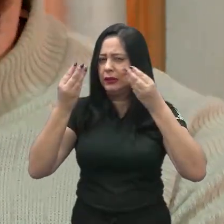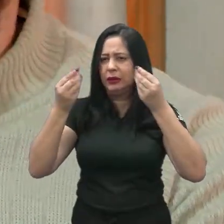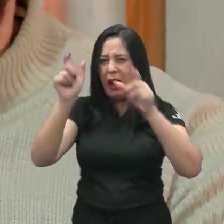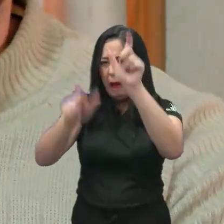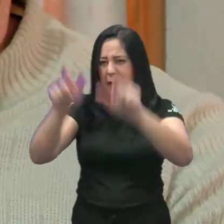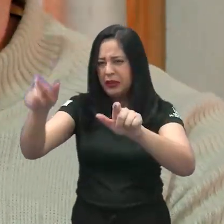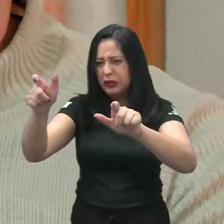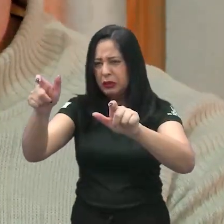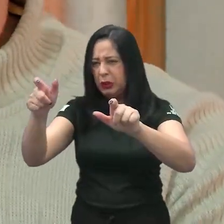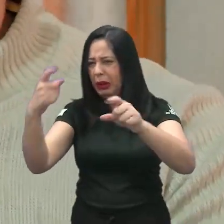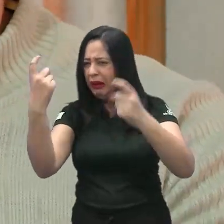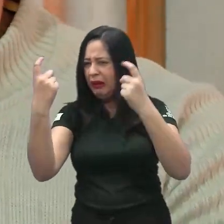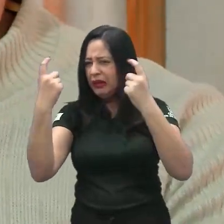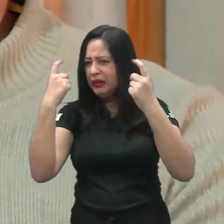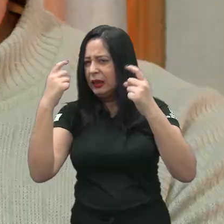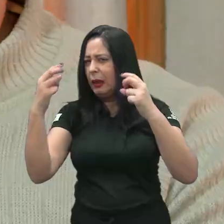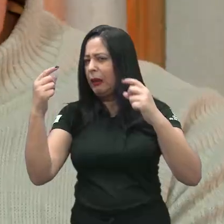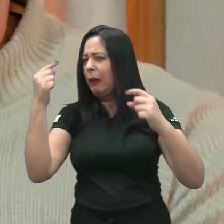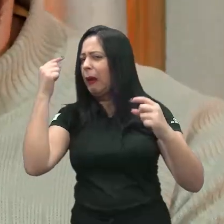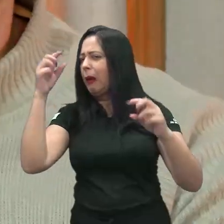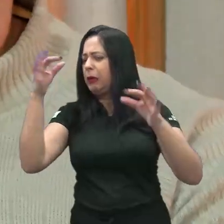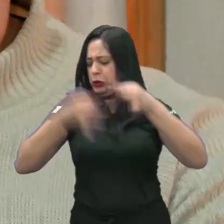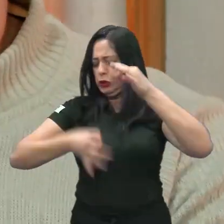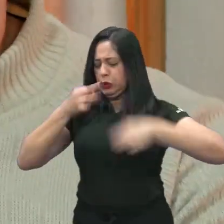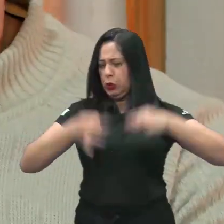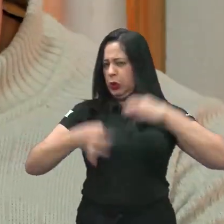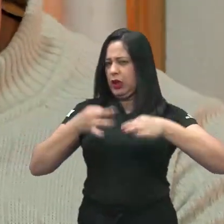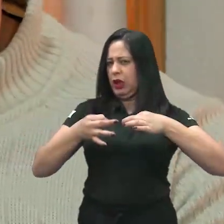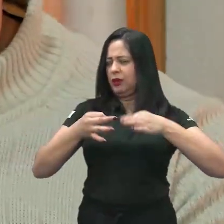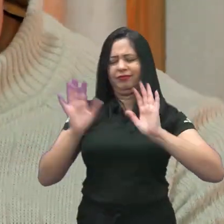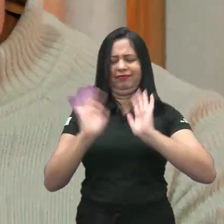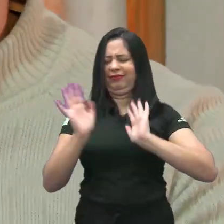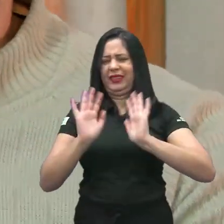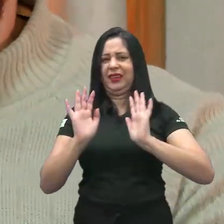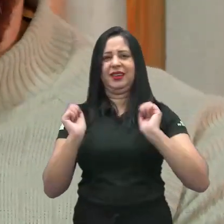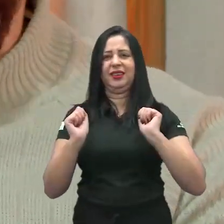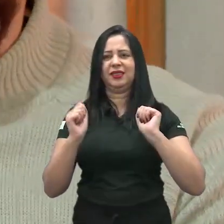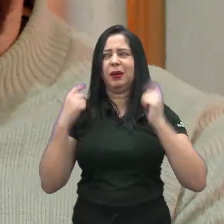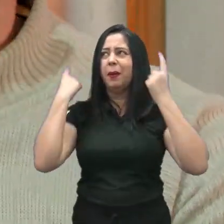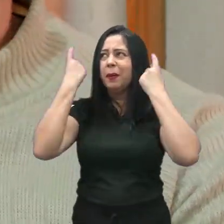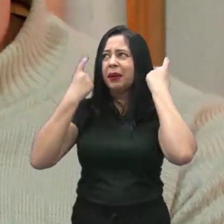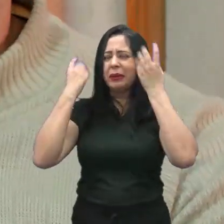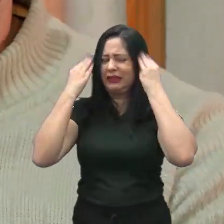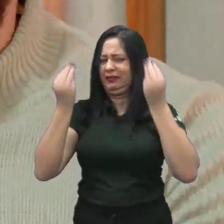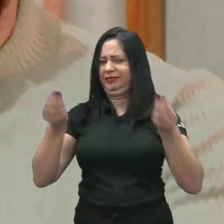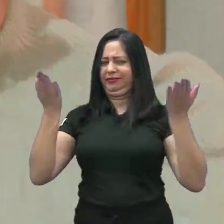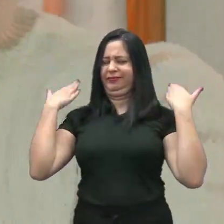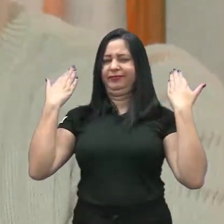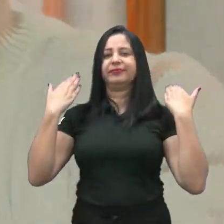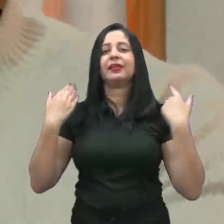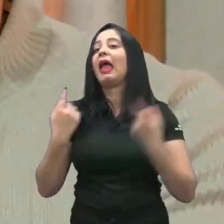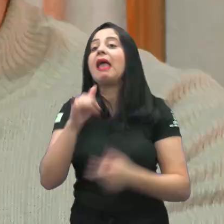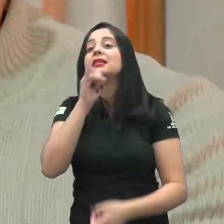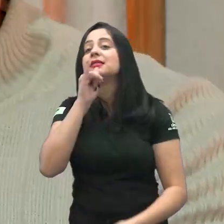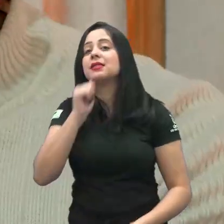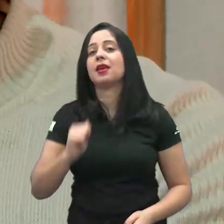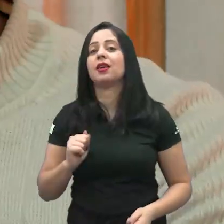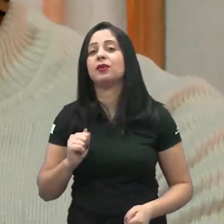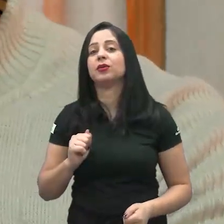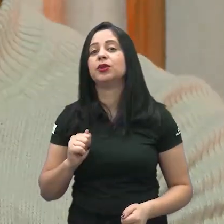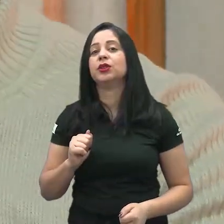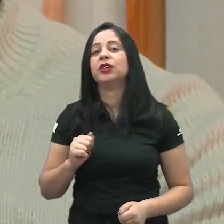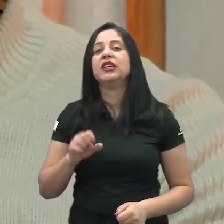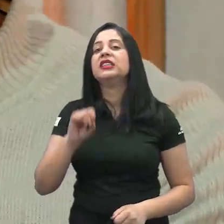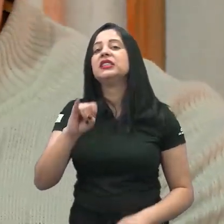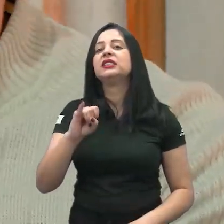pensar, ou o que o outro vai achar se tal coisa acontecer comigo. Até porque, se, por exemplo, no pior dos